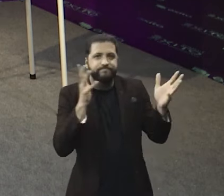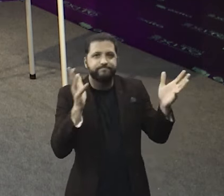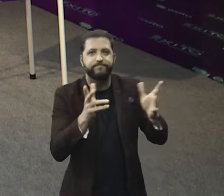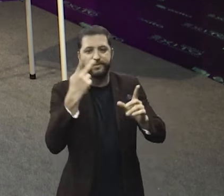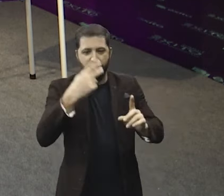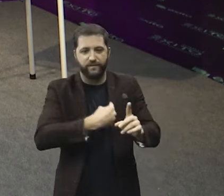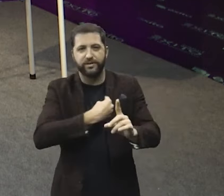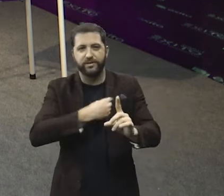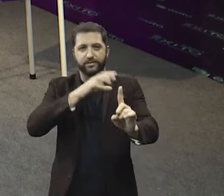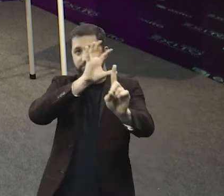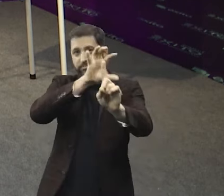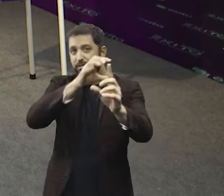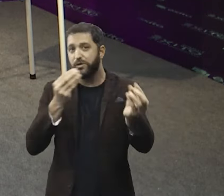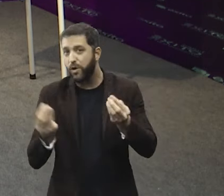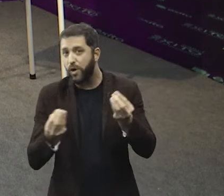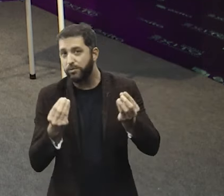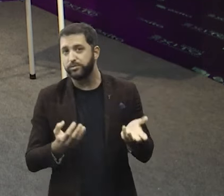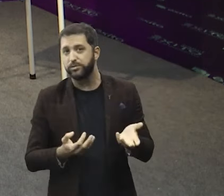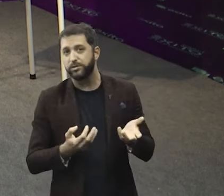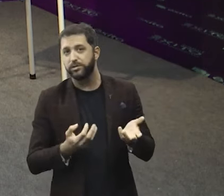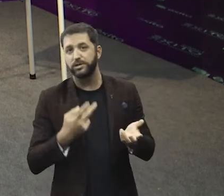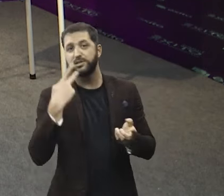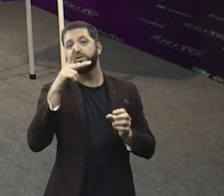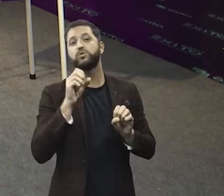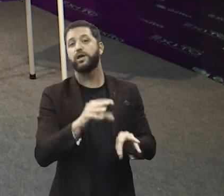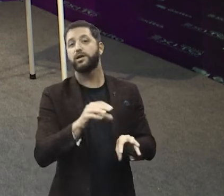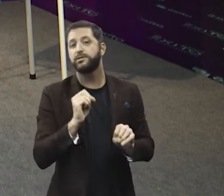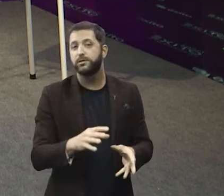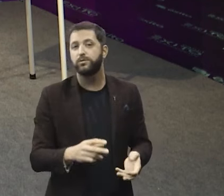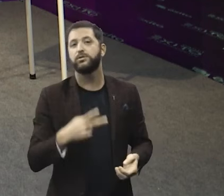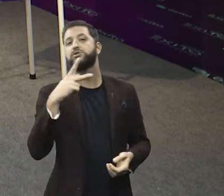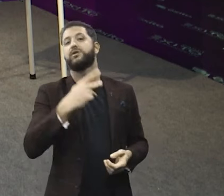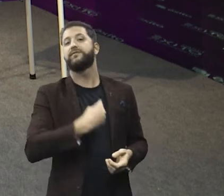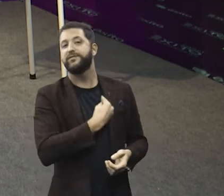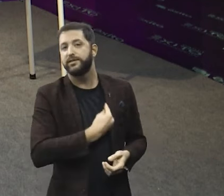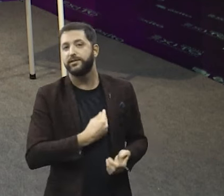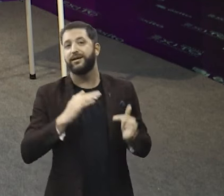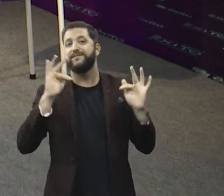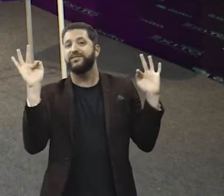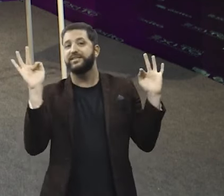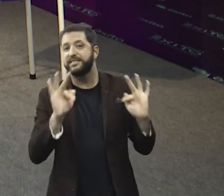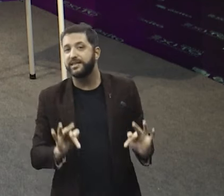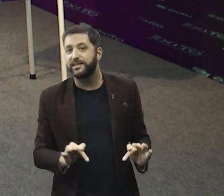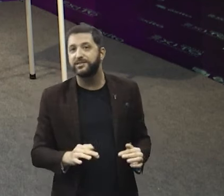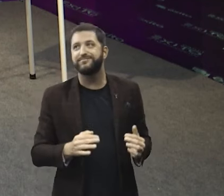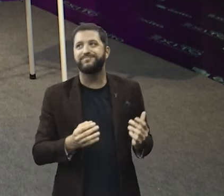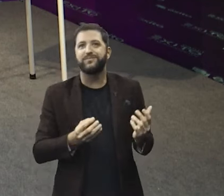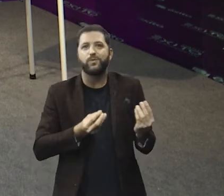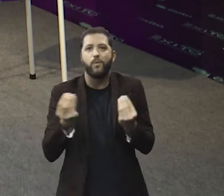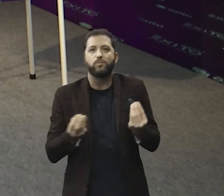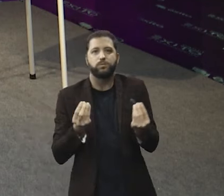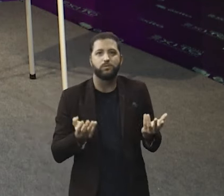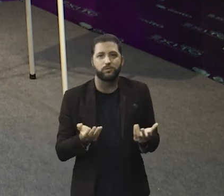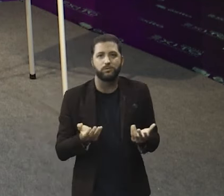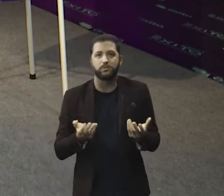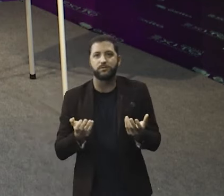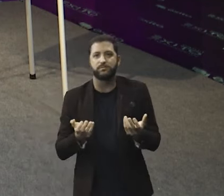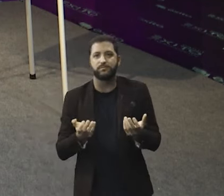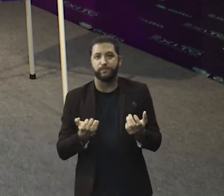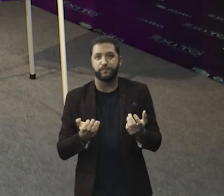interferir na nossa Educação na nossa vida na nossa felicidade nos nossos dias quanto que trazer uma